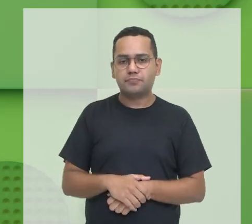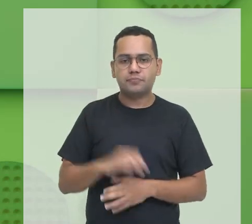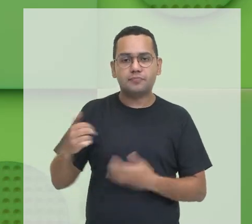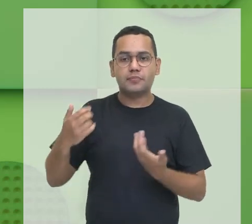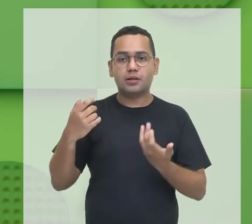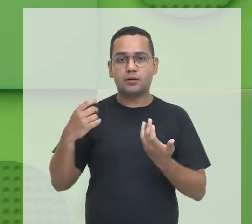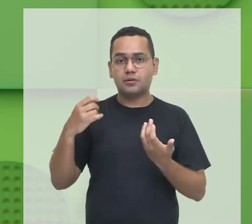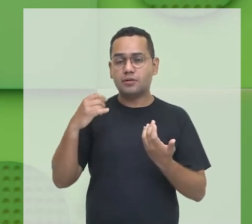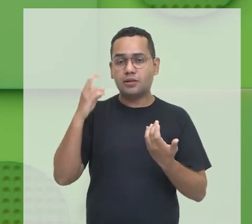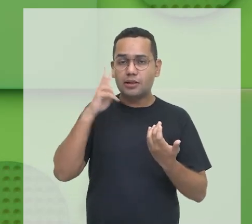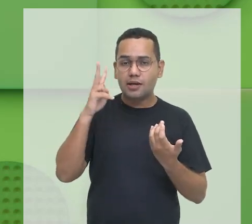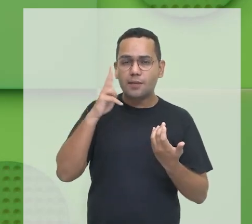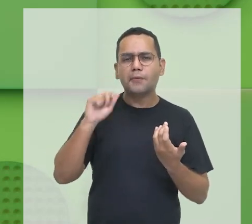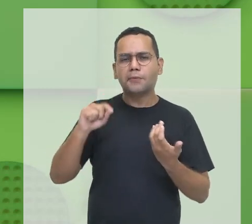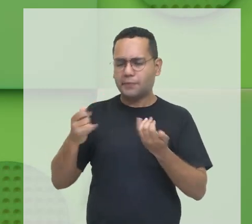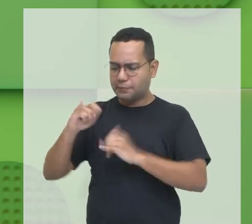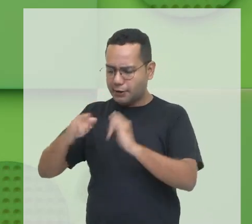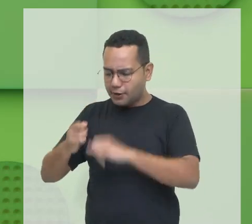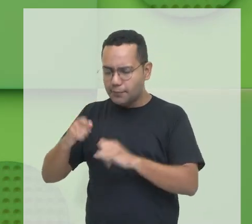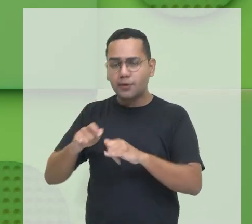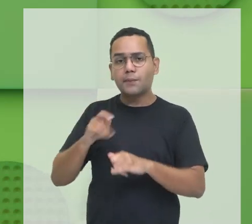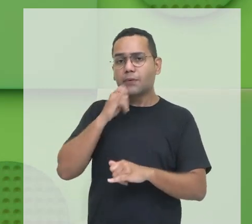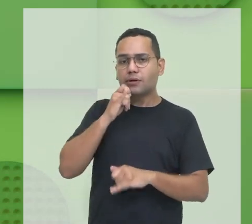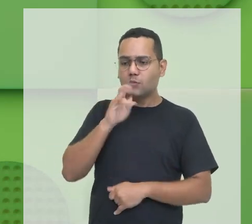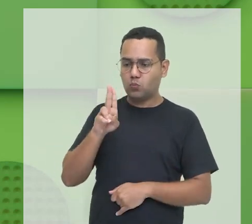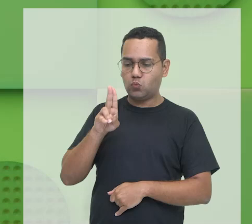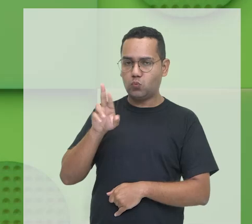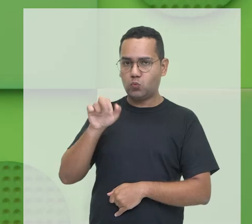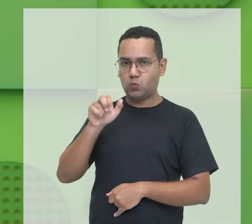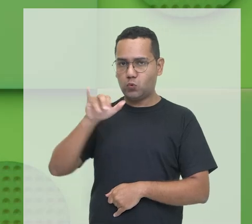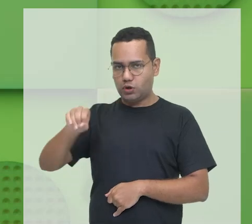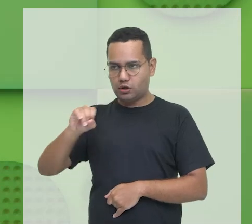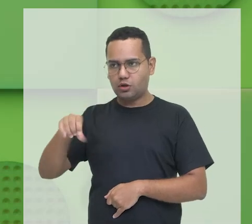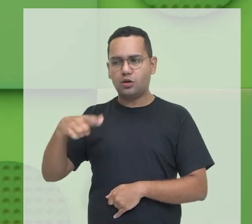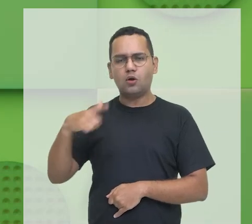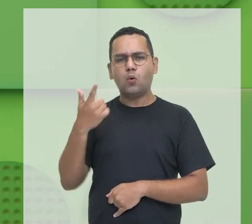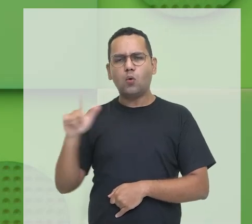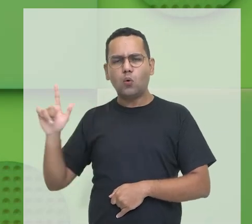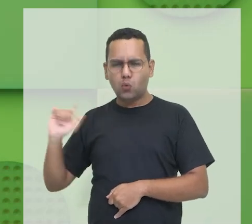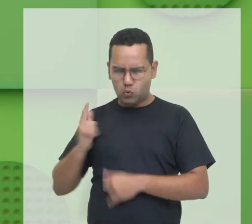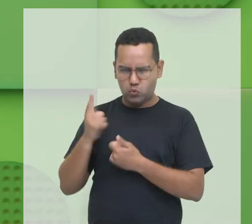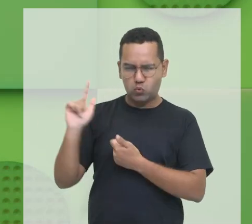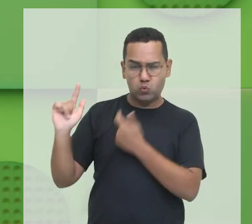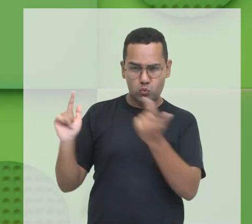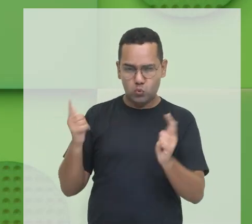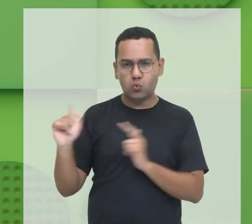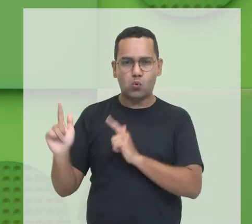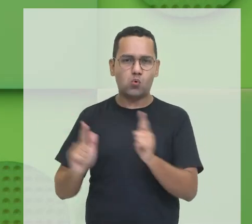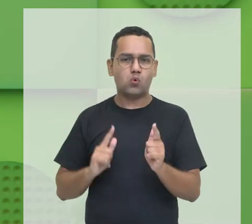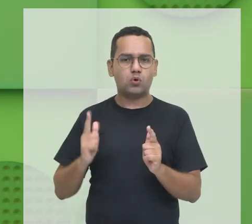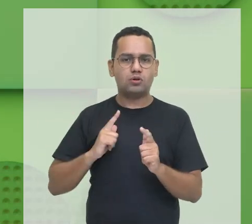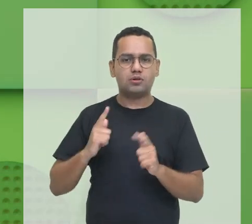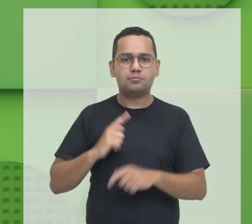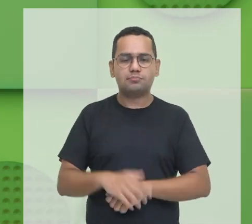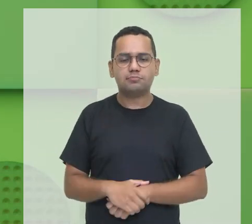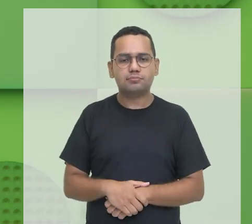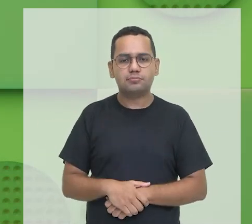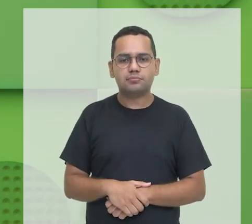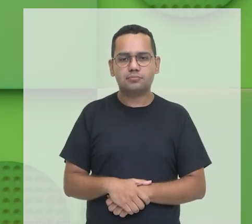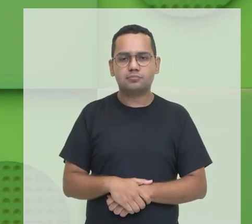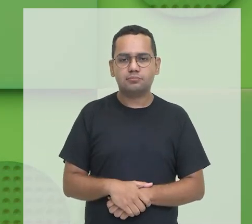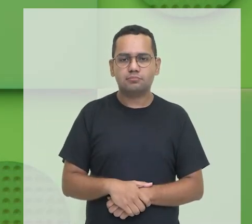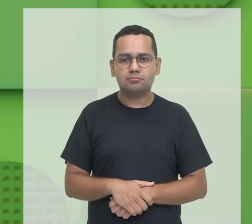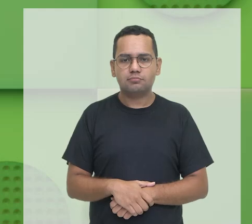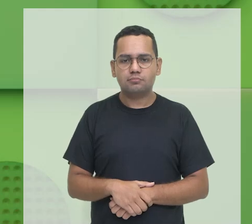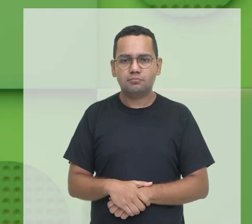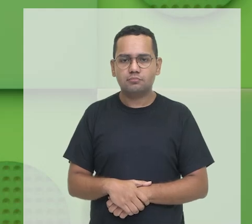pesados, como o urânio, por exemplo, plutônio e outros elementos supercomplexos que existem no nosso planeta, alguns deles estão no